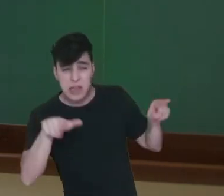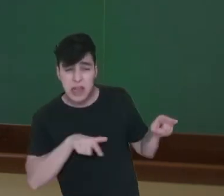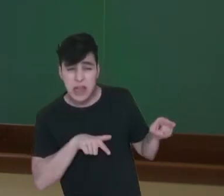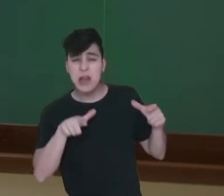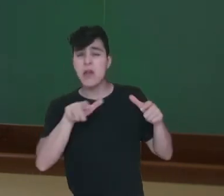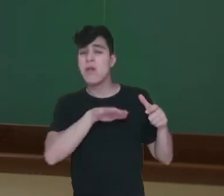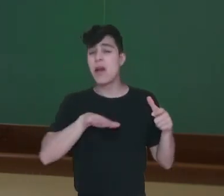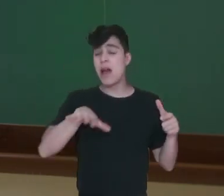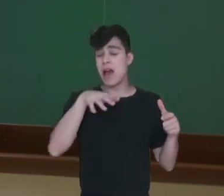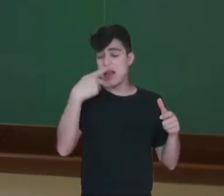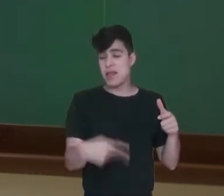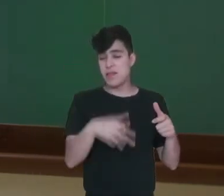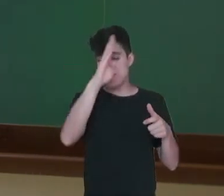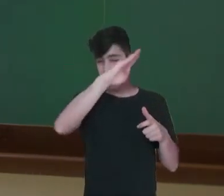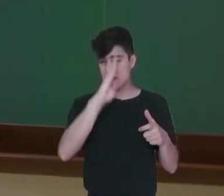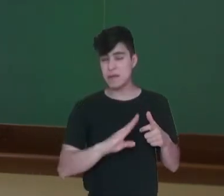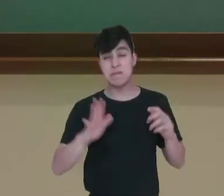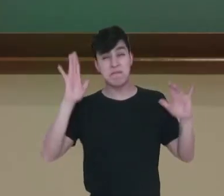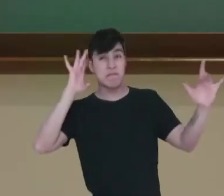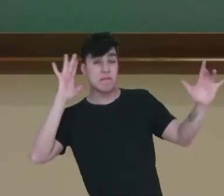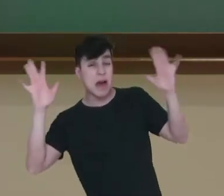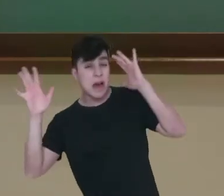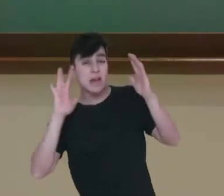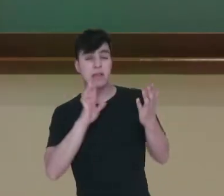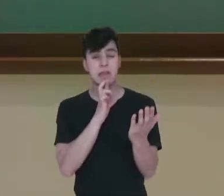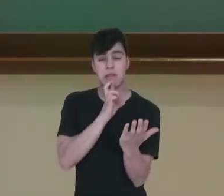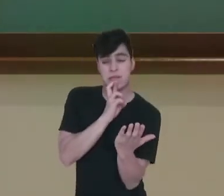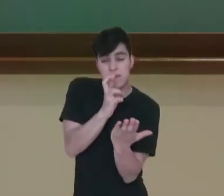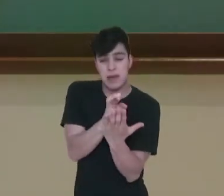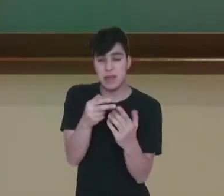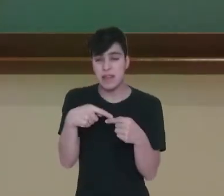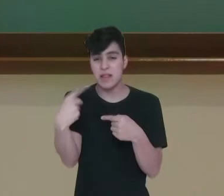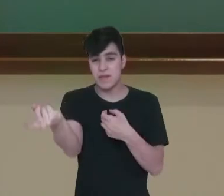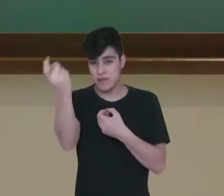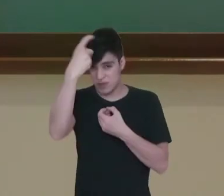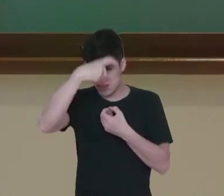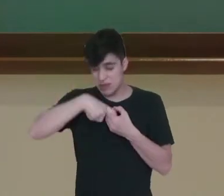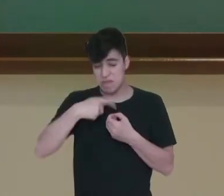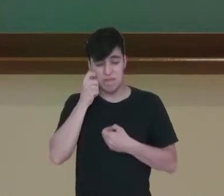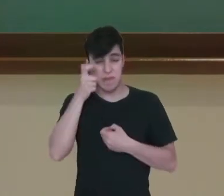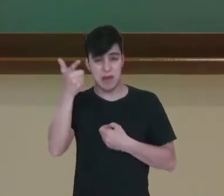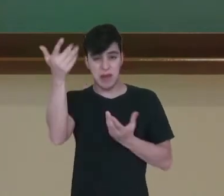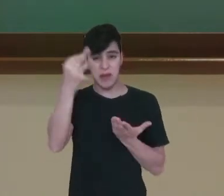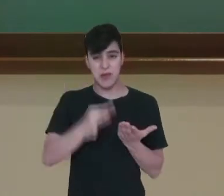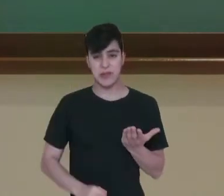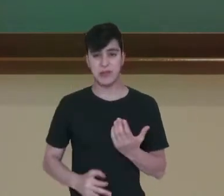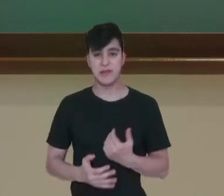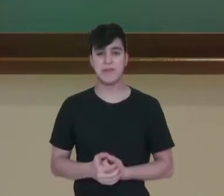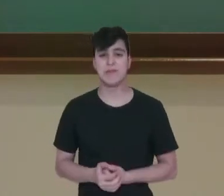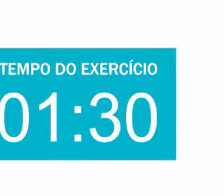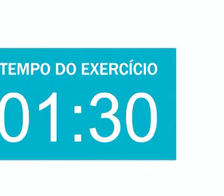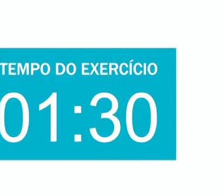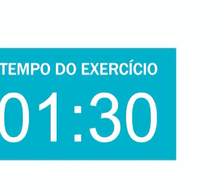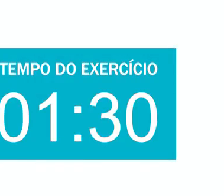do território brasileiro. Então pensem um pouquinho, respondam e a gente volta em seguida com a correção.